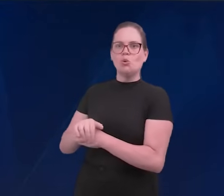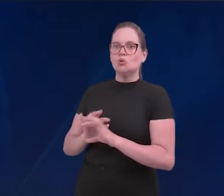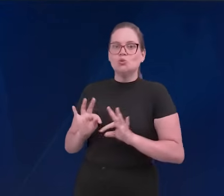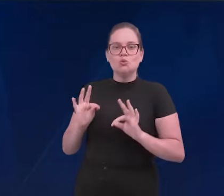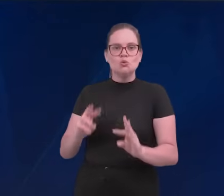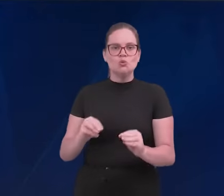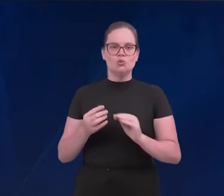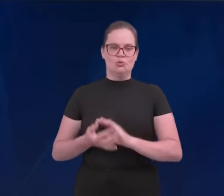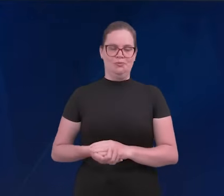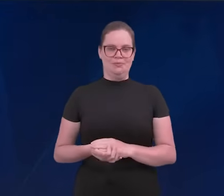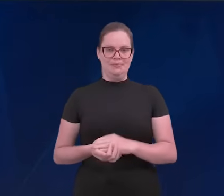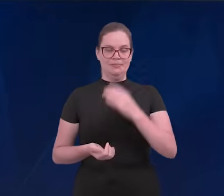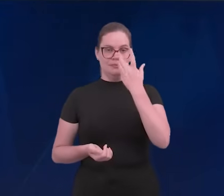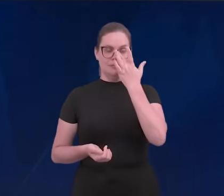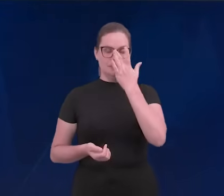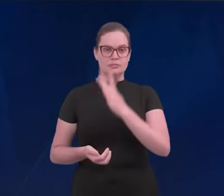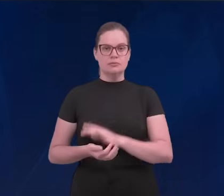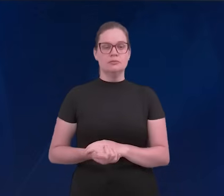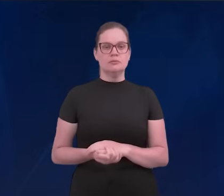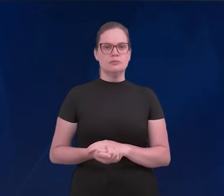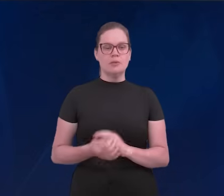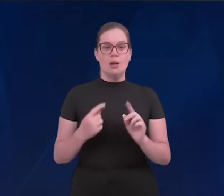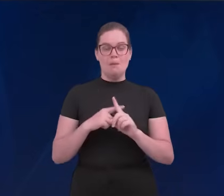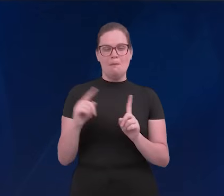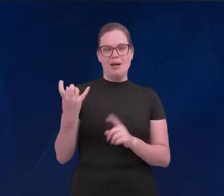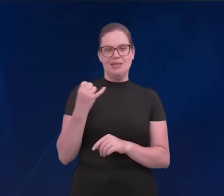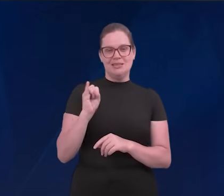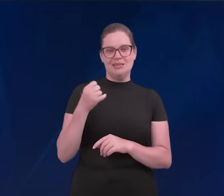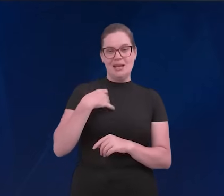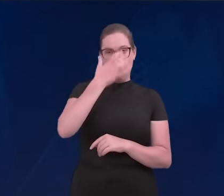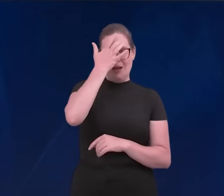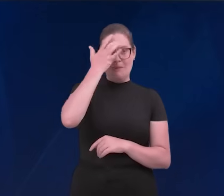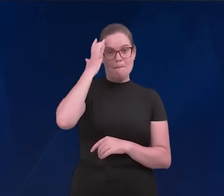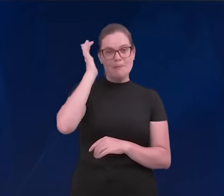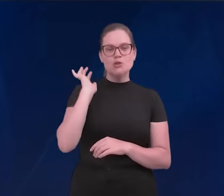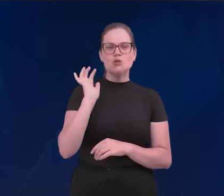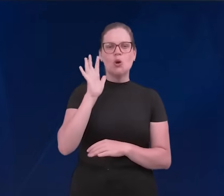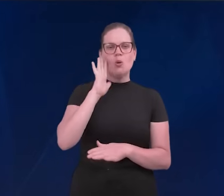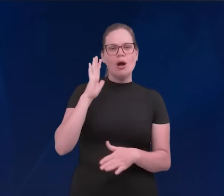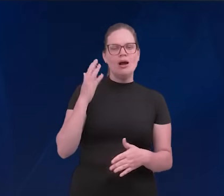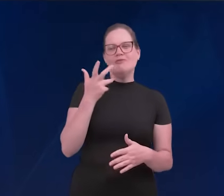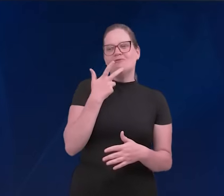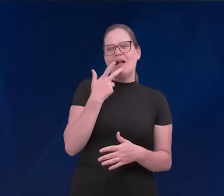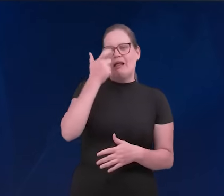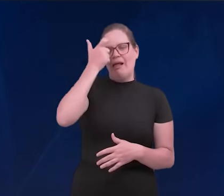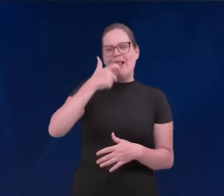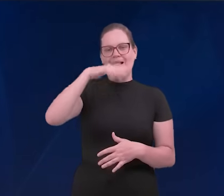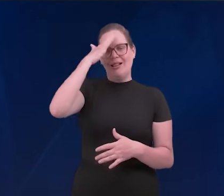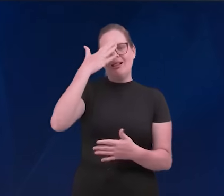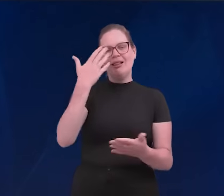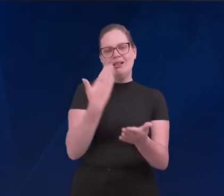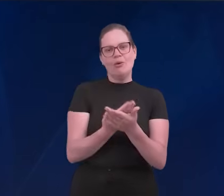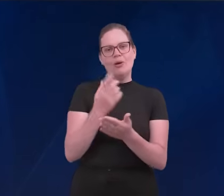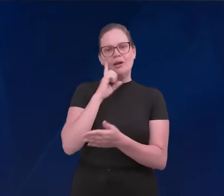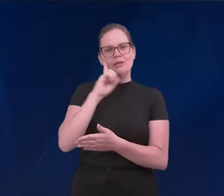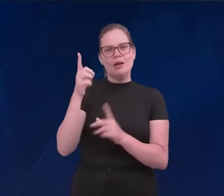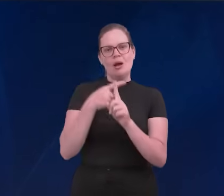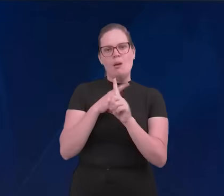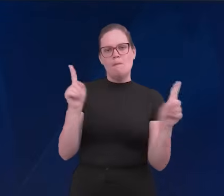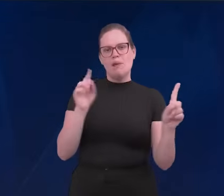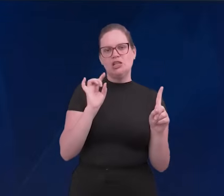Todavia, aquele que diz crer em Deus, mas caminha guiado pelos princípios de uma